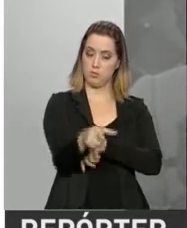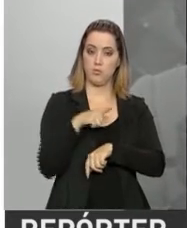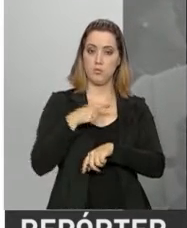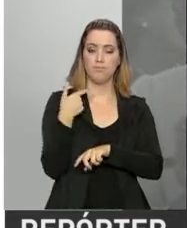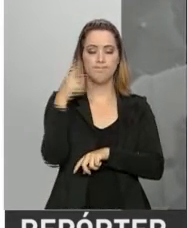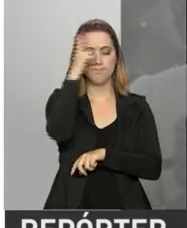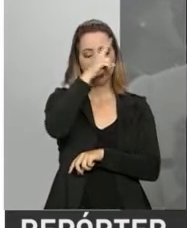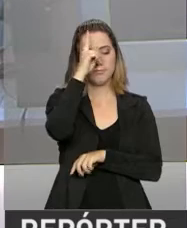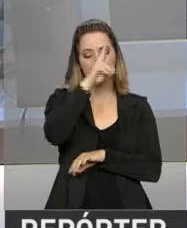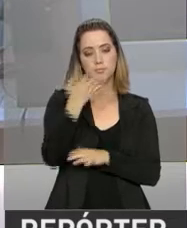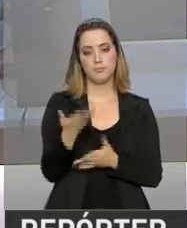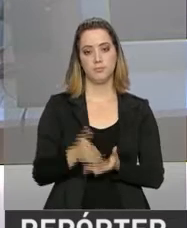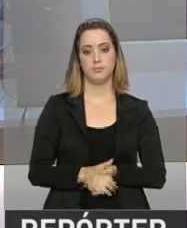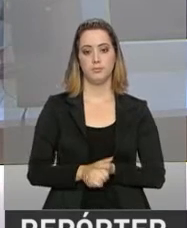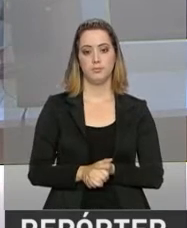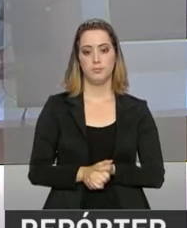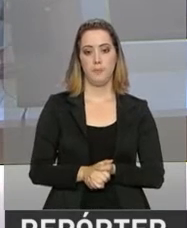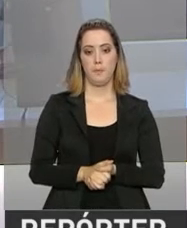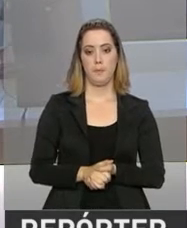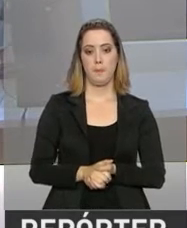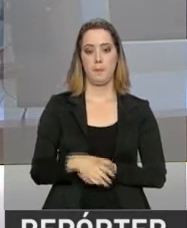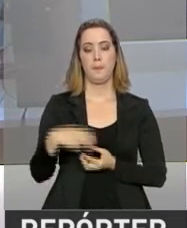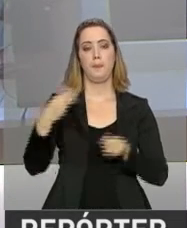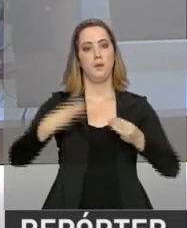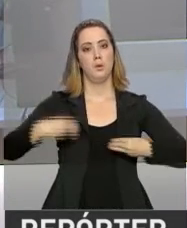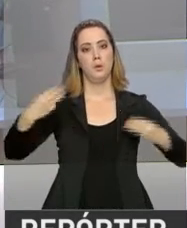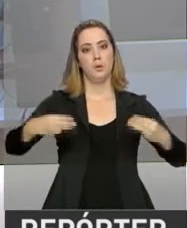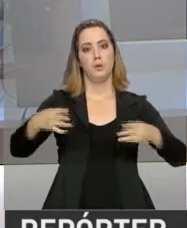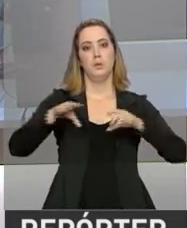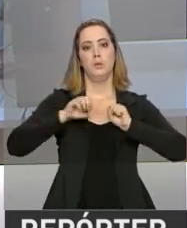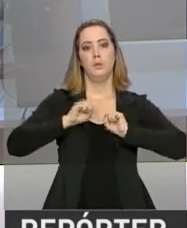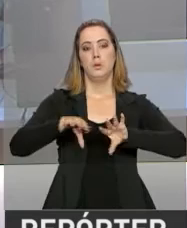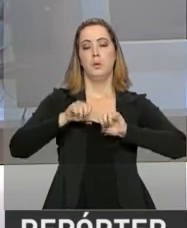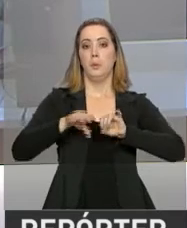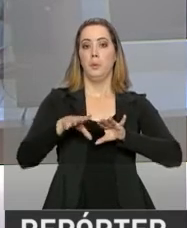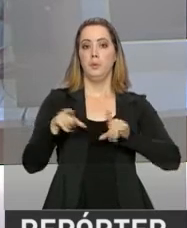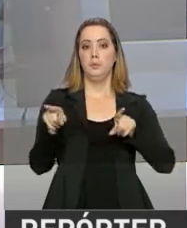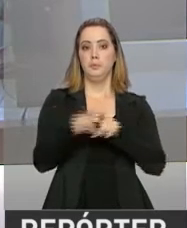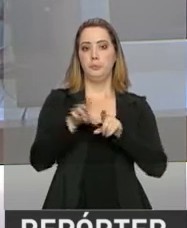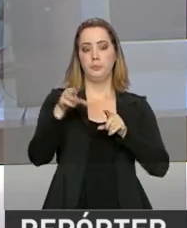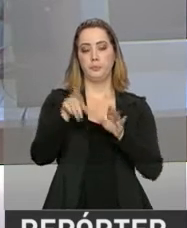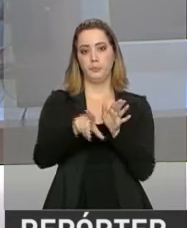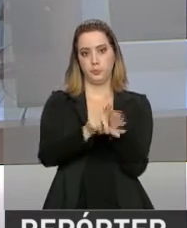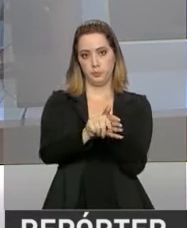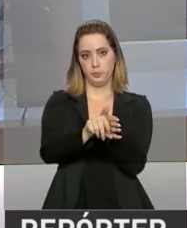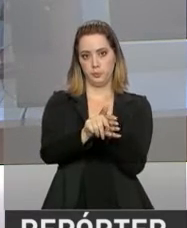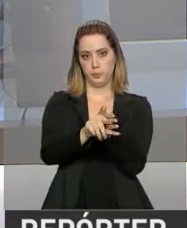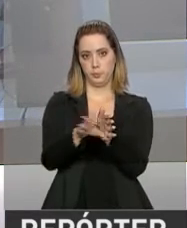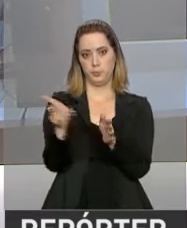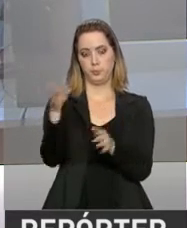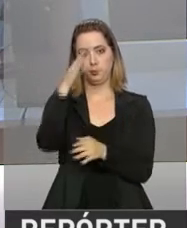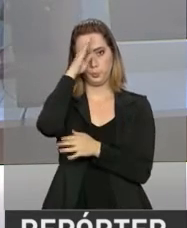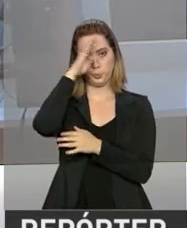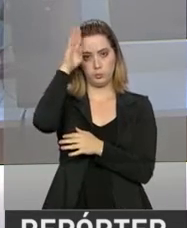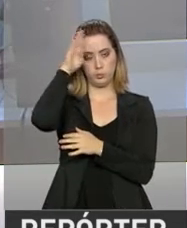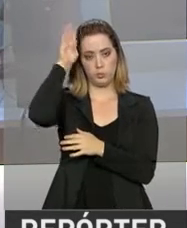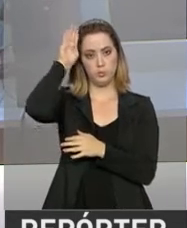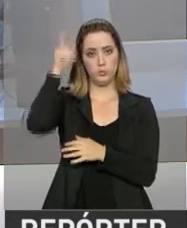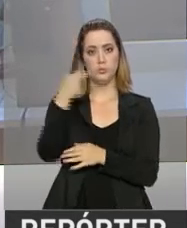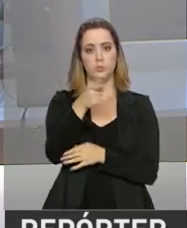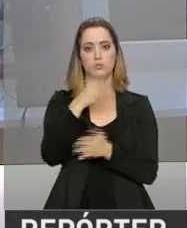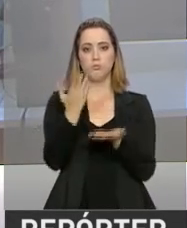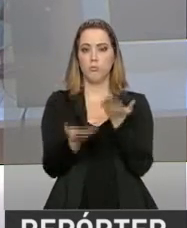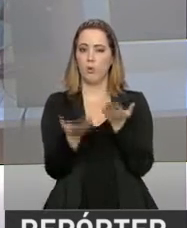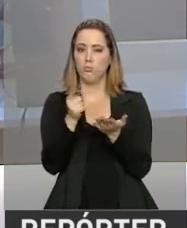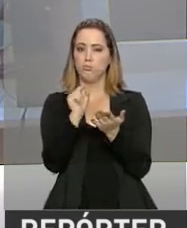sempre relembrada. E o Ministério da Educação divulgou nesta quinta-feira o Censo da Educação Superior, que faz um balanço sobre